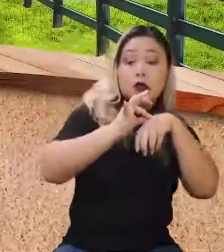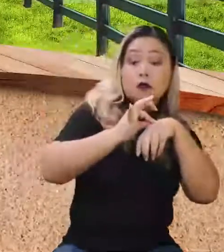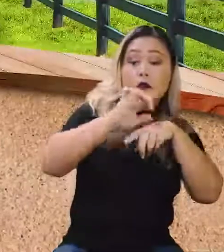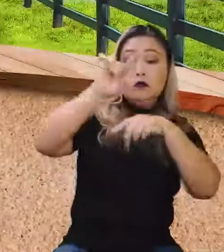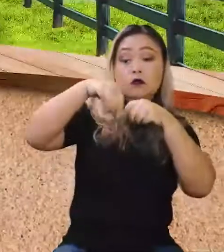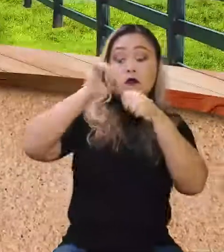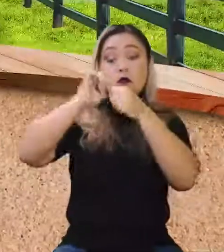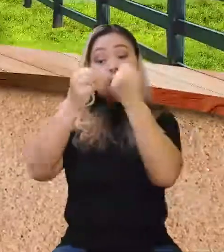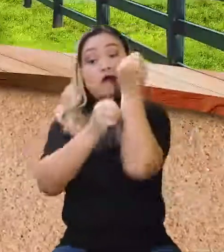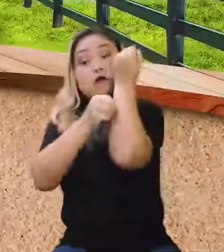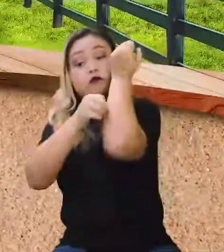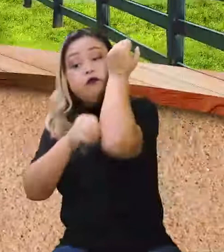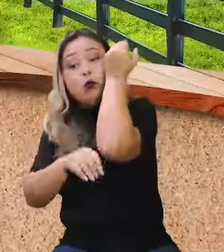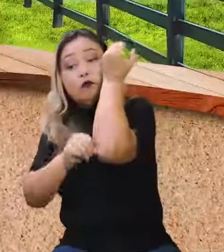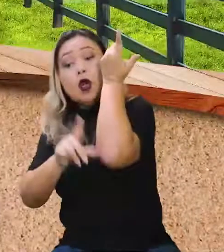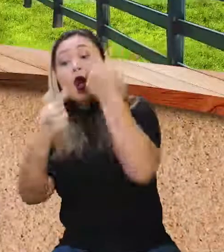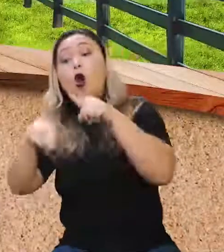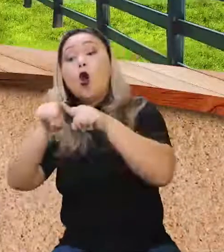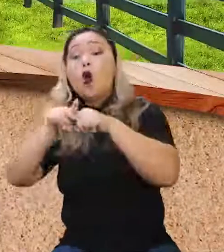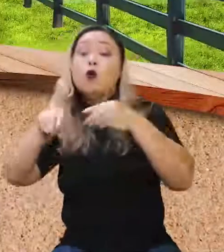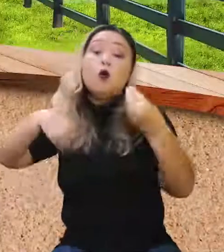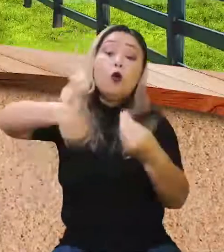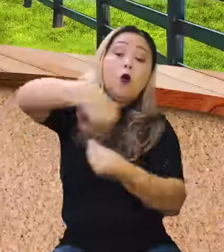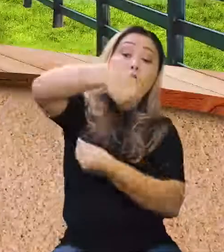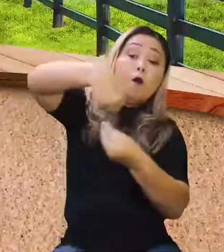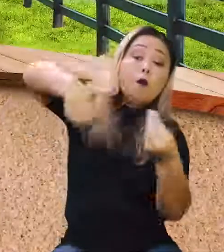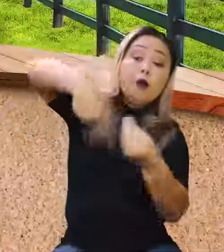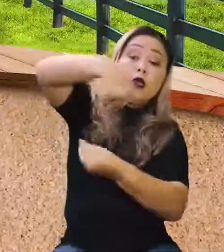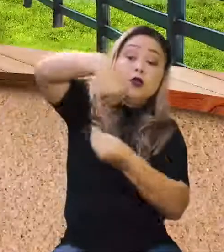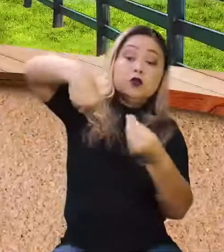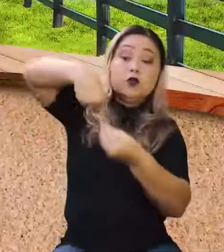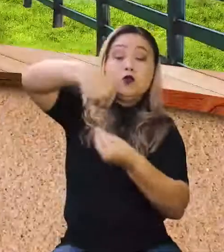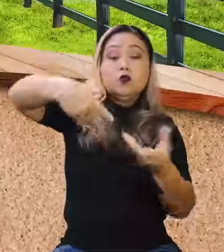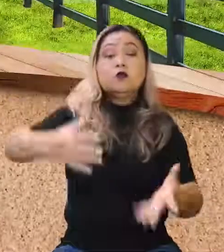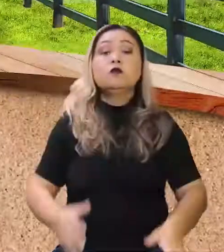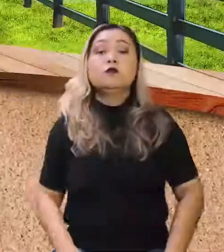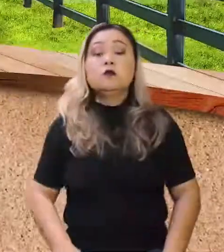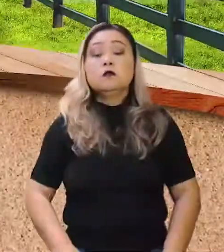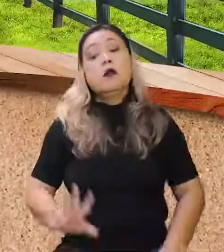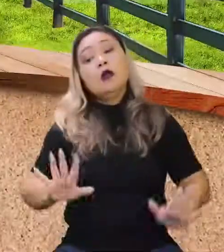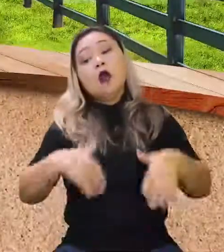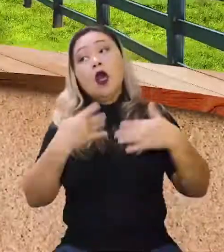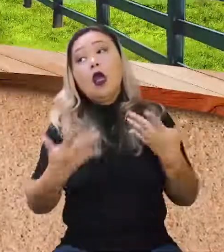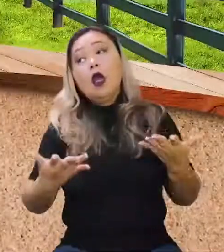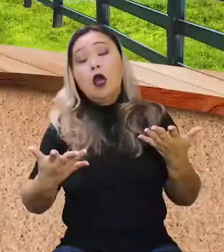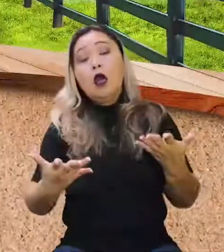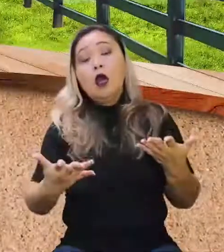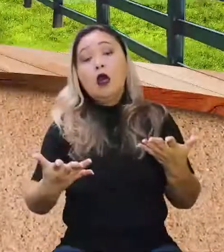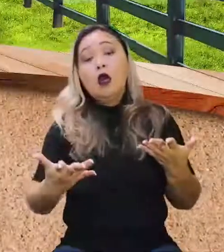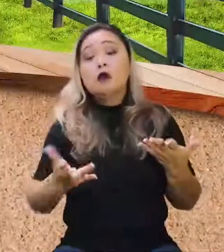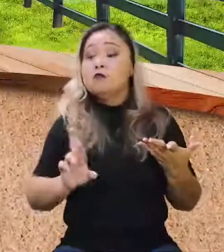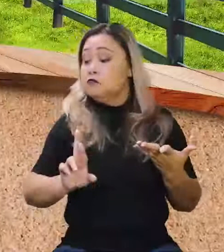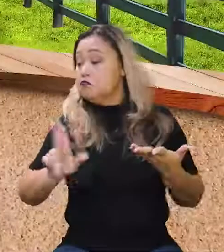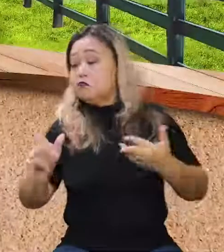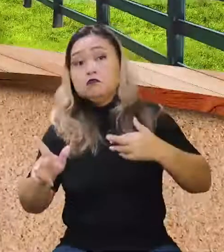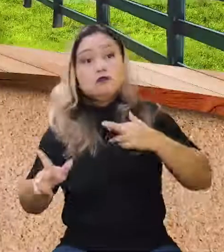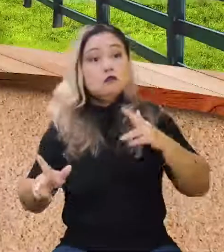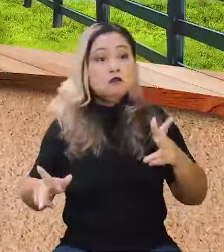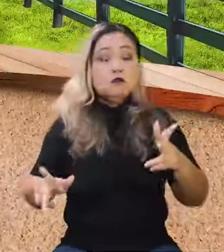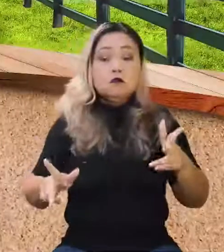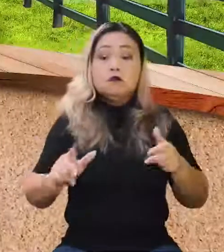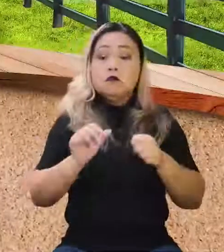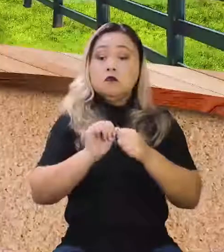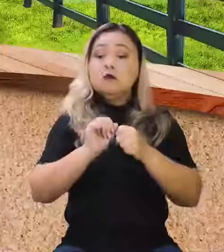ser voltado para postura ou misto, tá bom? Claro, tem uma diferença.